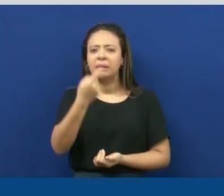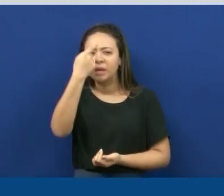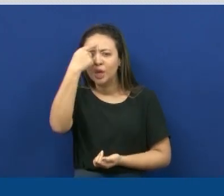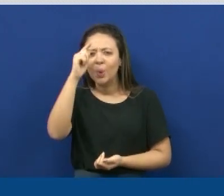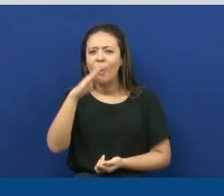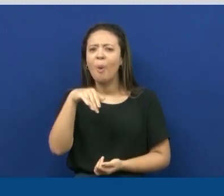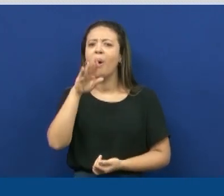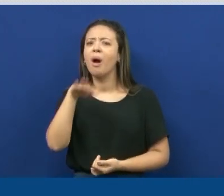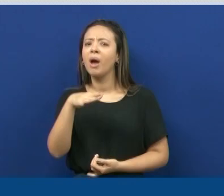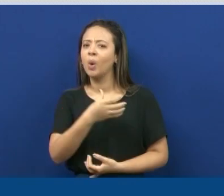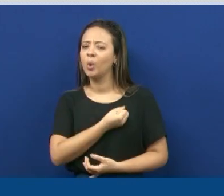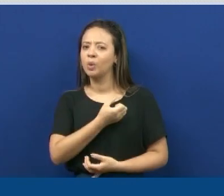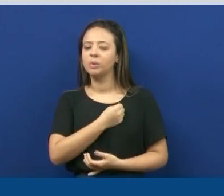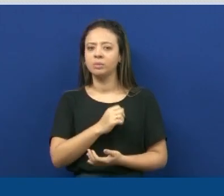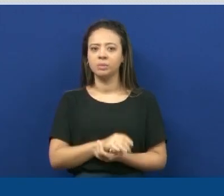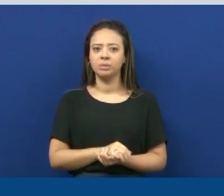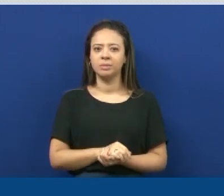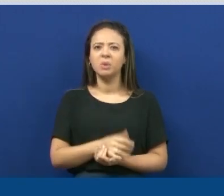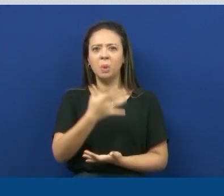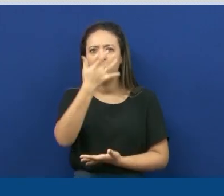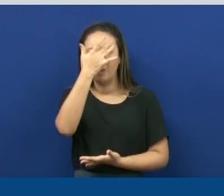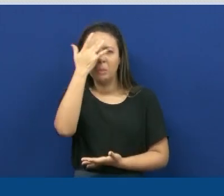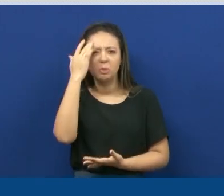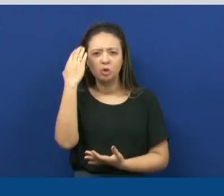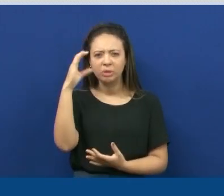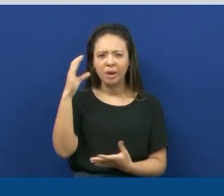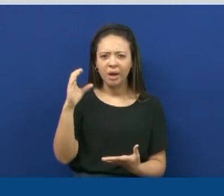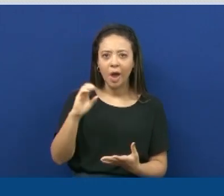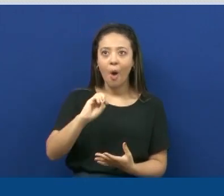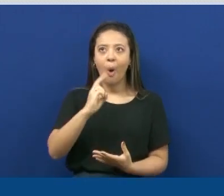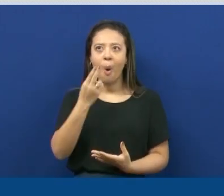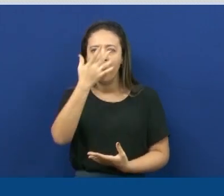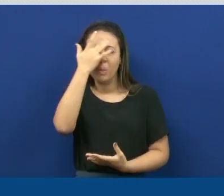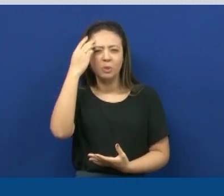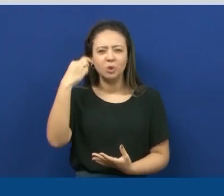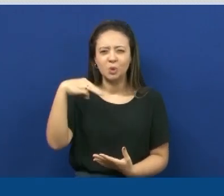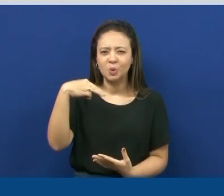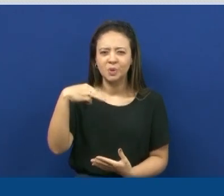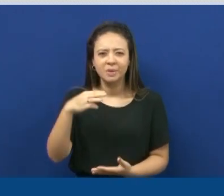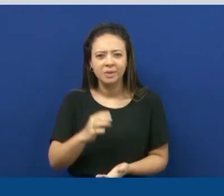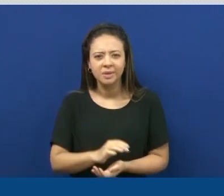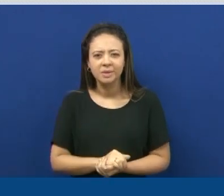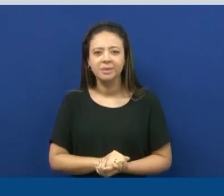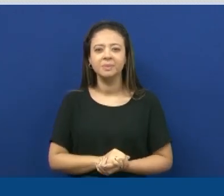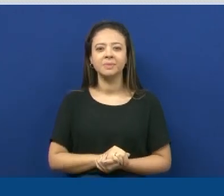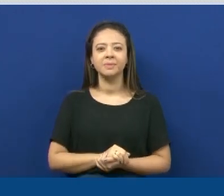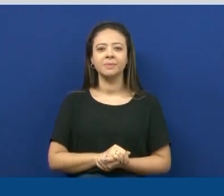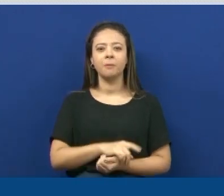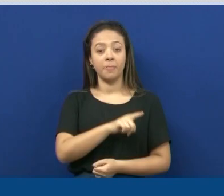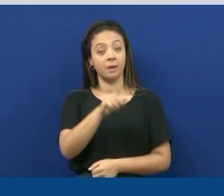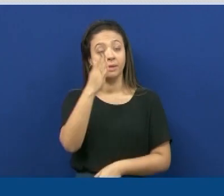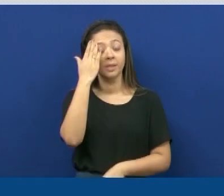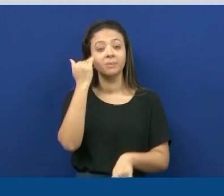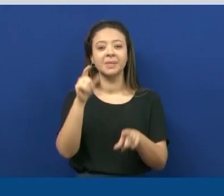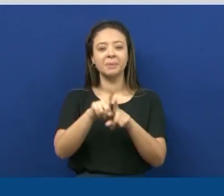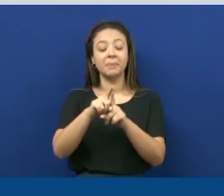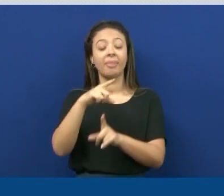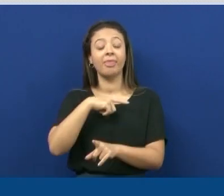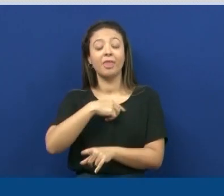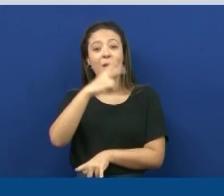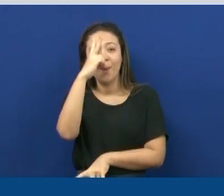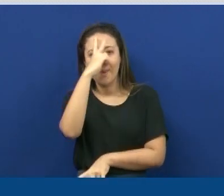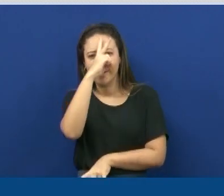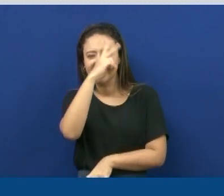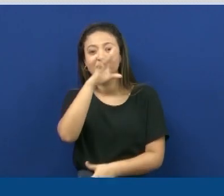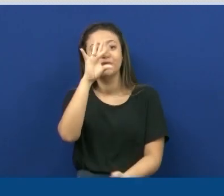os criou? Um grande cientista? Um matemático? Você sabia que existe uma